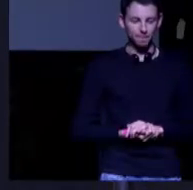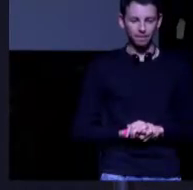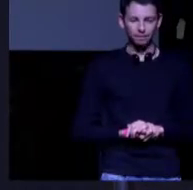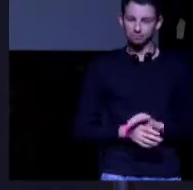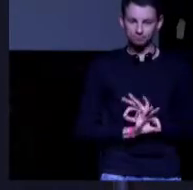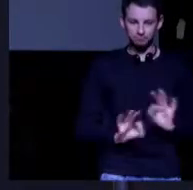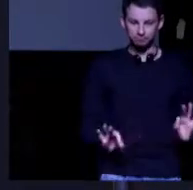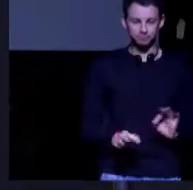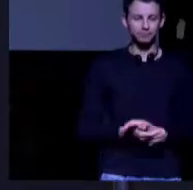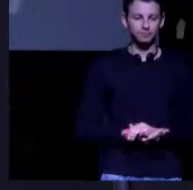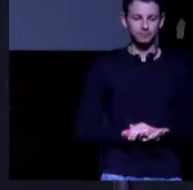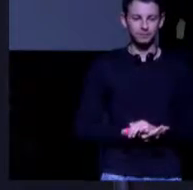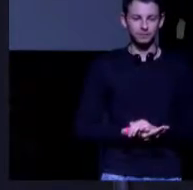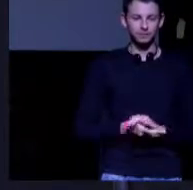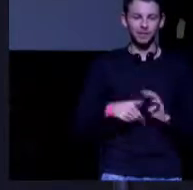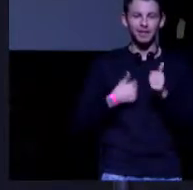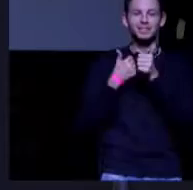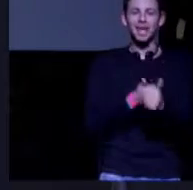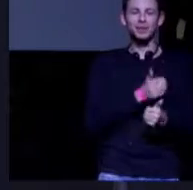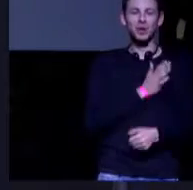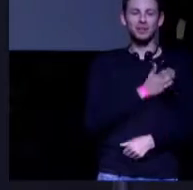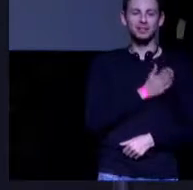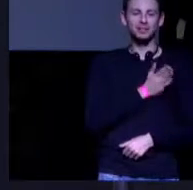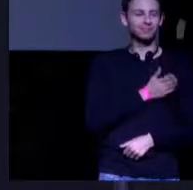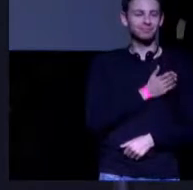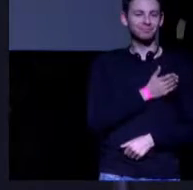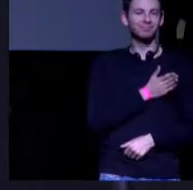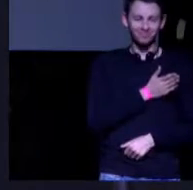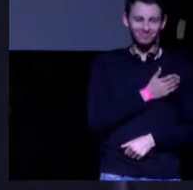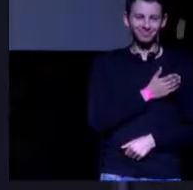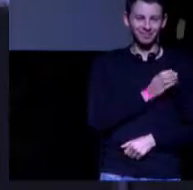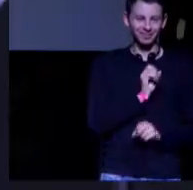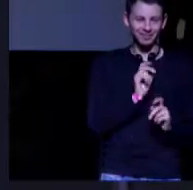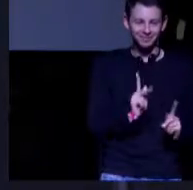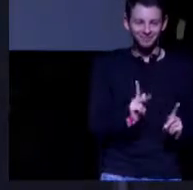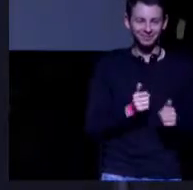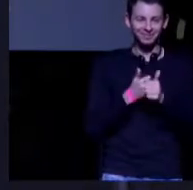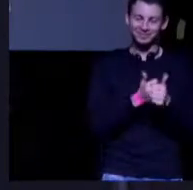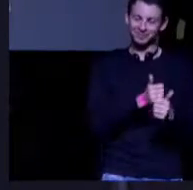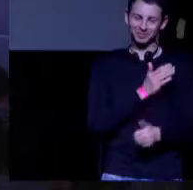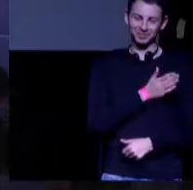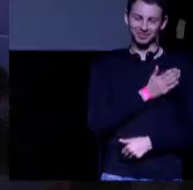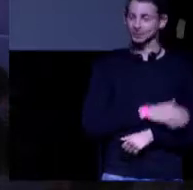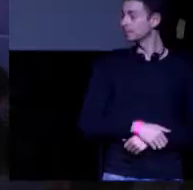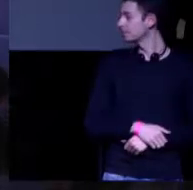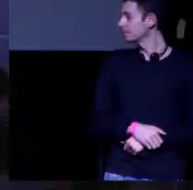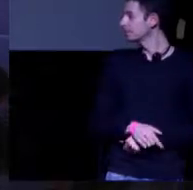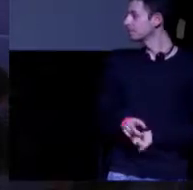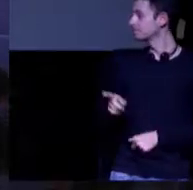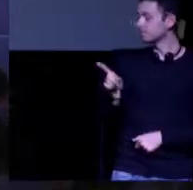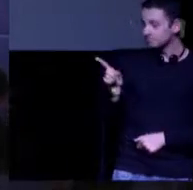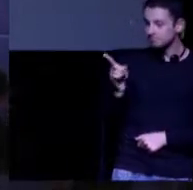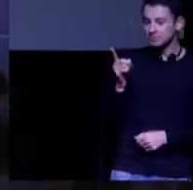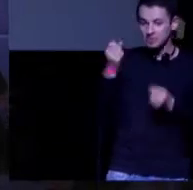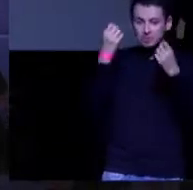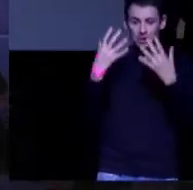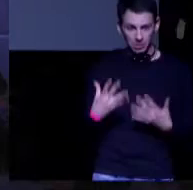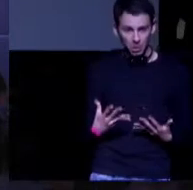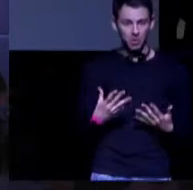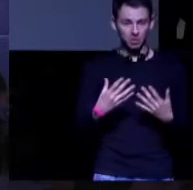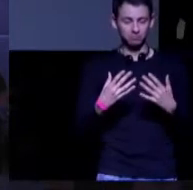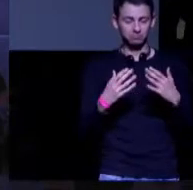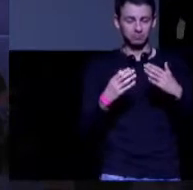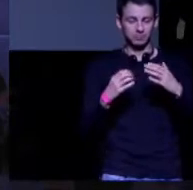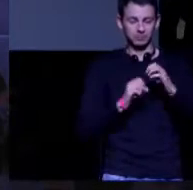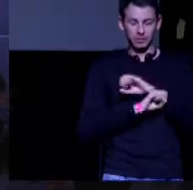isso siga o coração - jogou a a camila e eu tô me falaram bem acho de empreendedorismo falar um pouco do outro